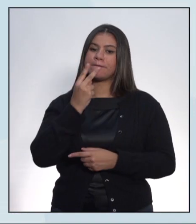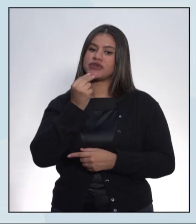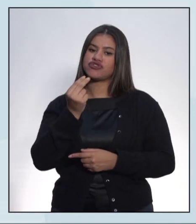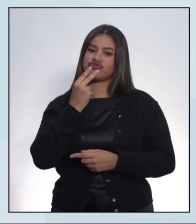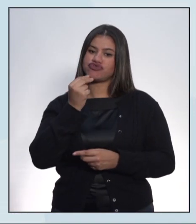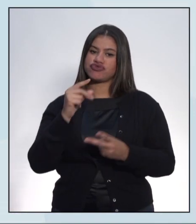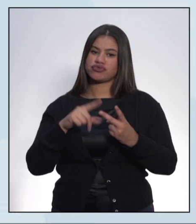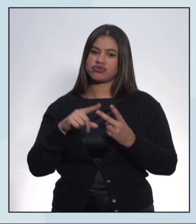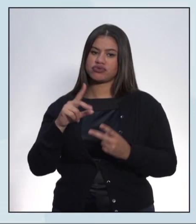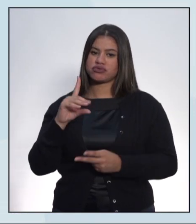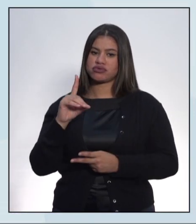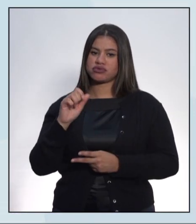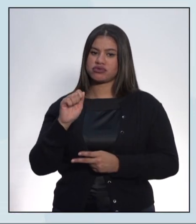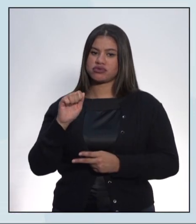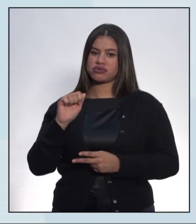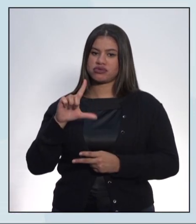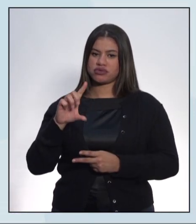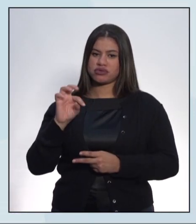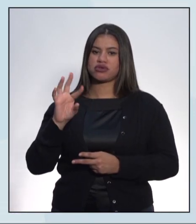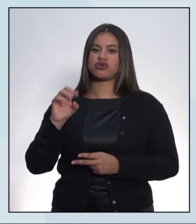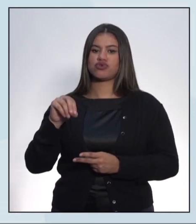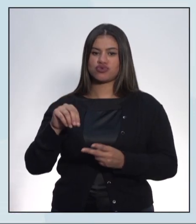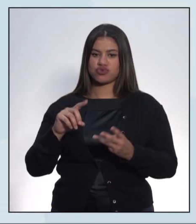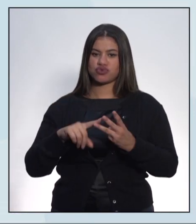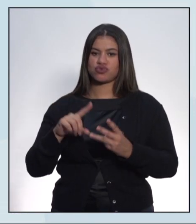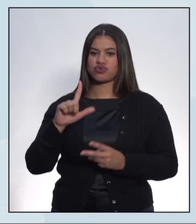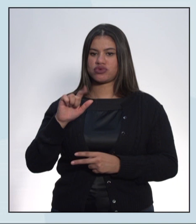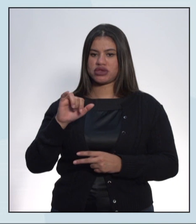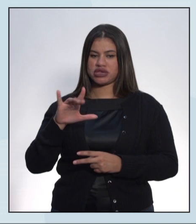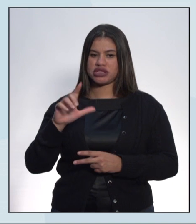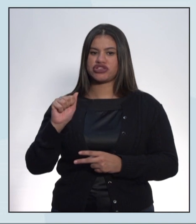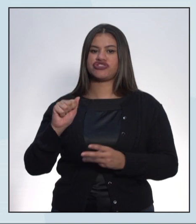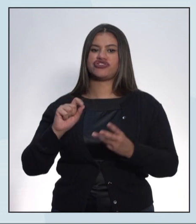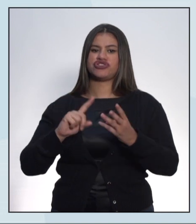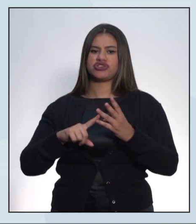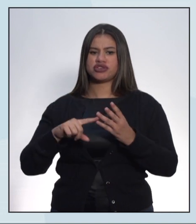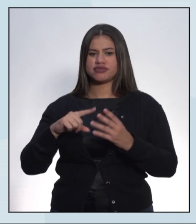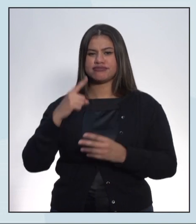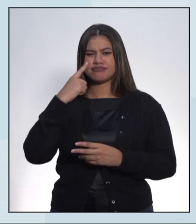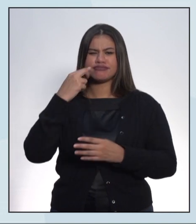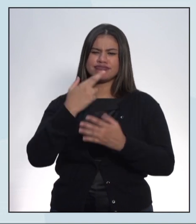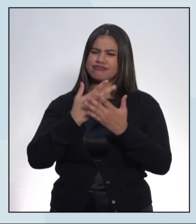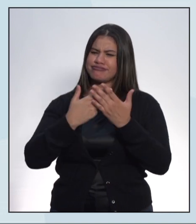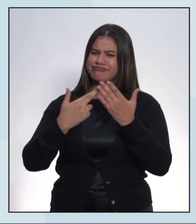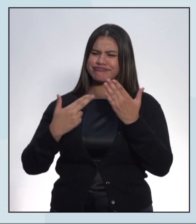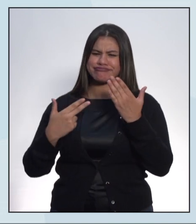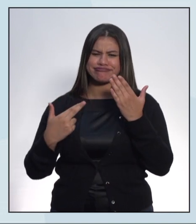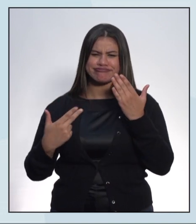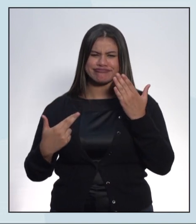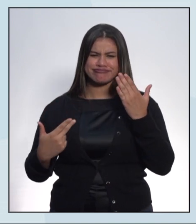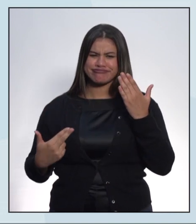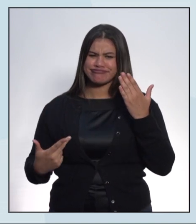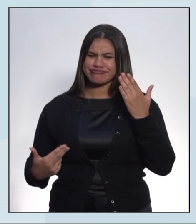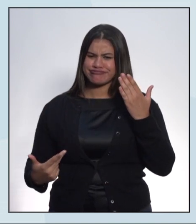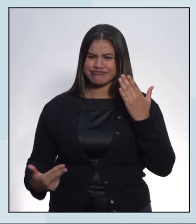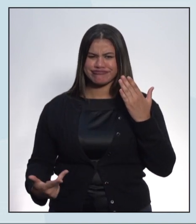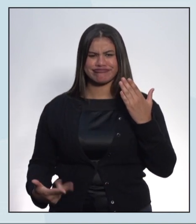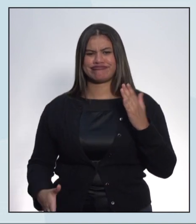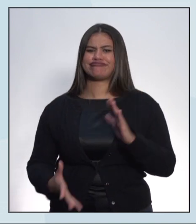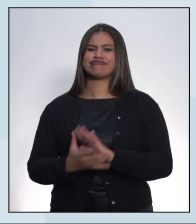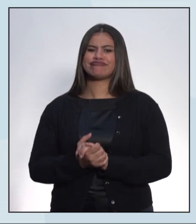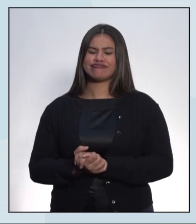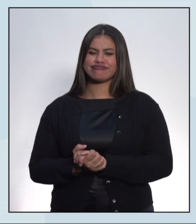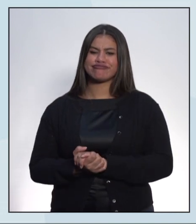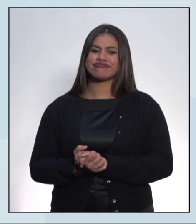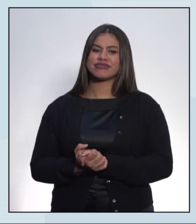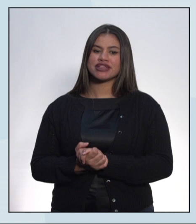Assis, Dalton Trevisan, Lígia Fagundes Teles, Lima Barreto, Adélia Prado, Luiz Fernando Veríssimo, Clarice Lispector, Murilo Rubião e muitos outros.